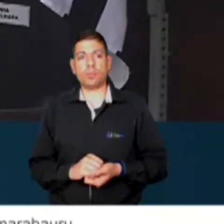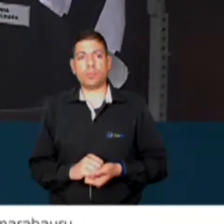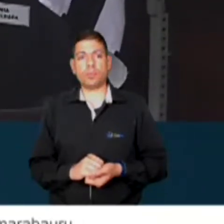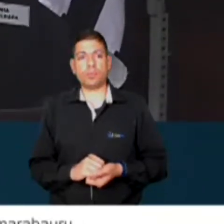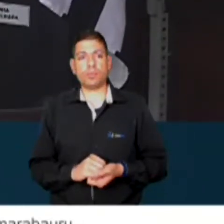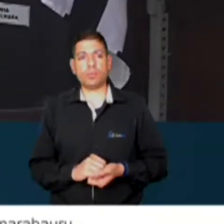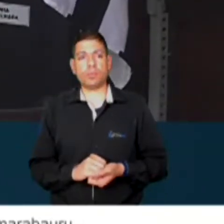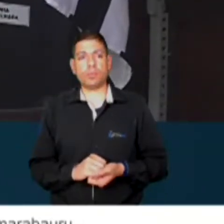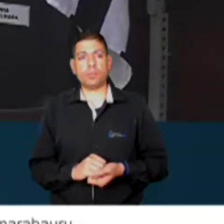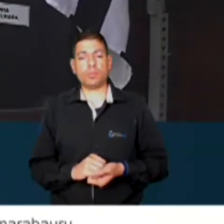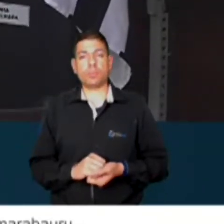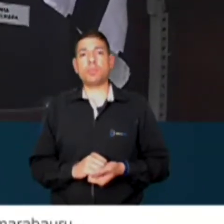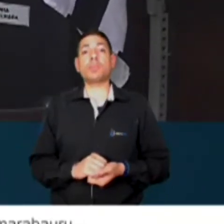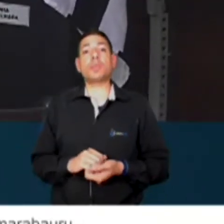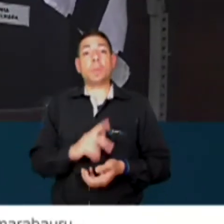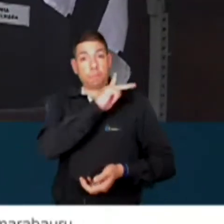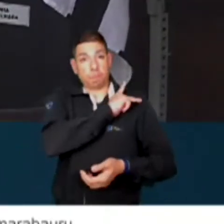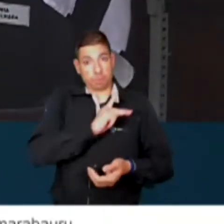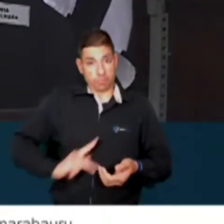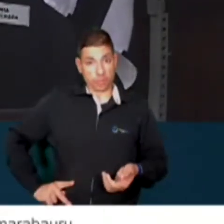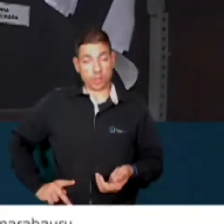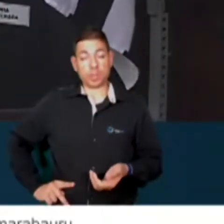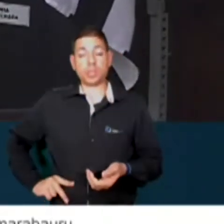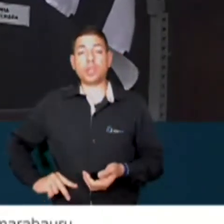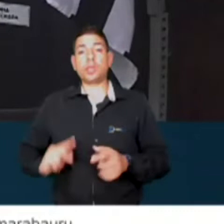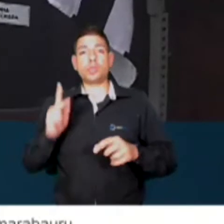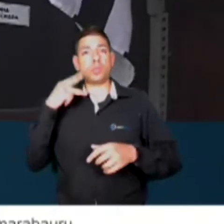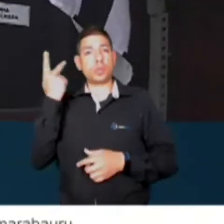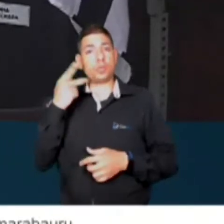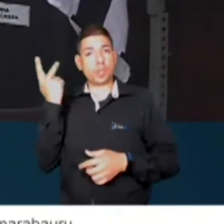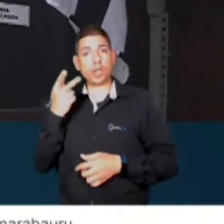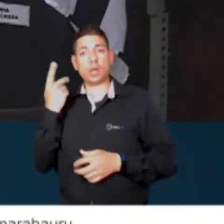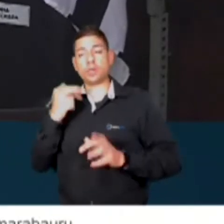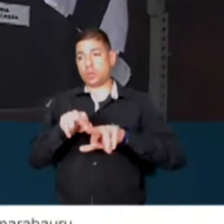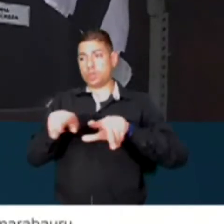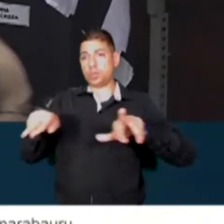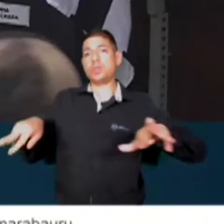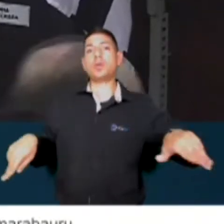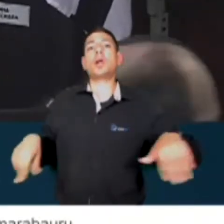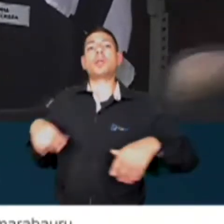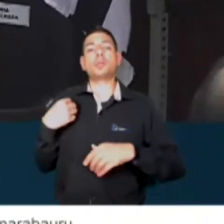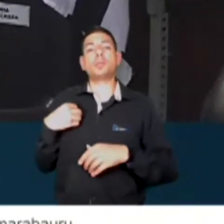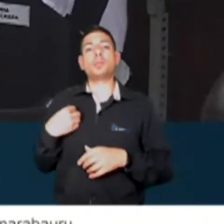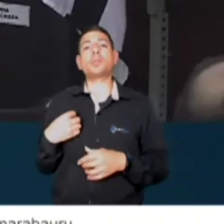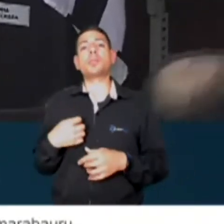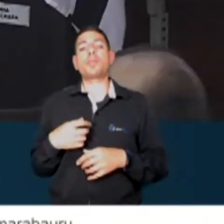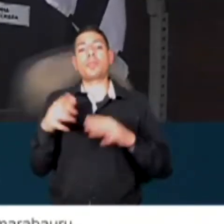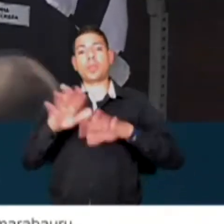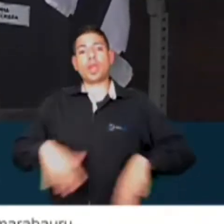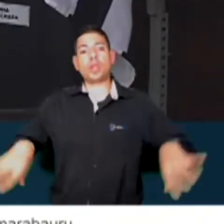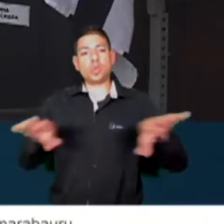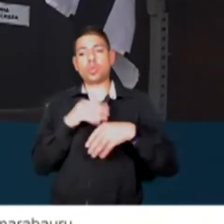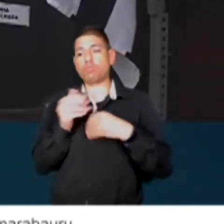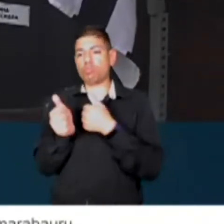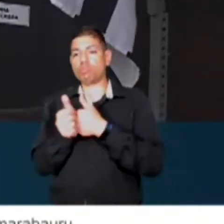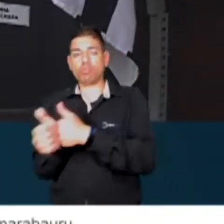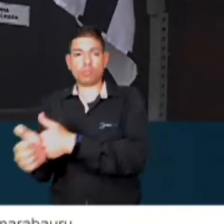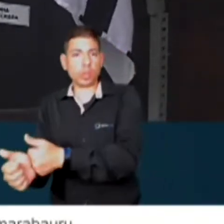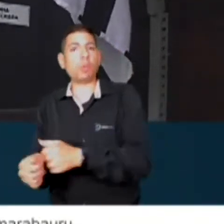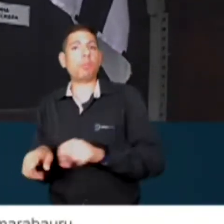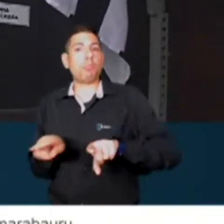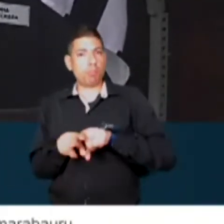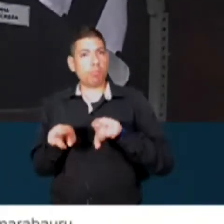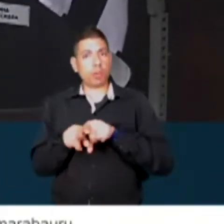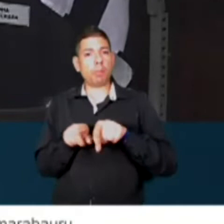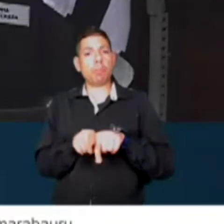Excelentíssimo senhor presidente, nobres vereadores, a todos que nos acompanham através dos nossos